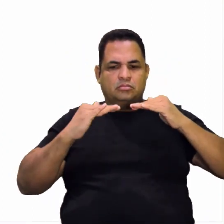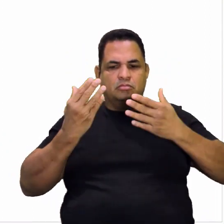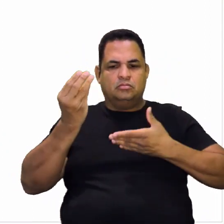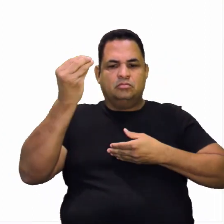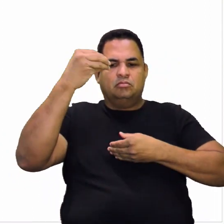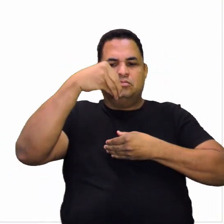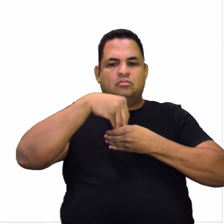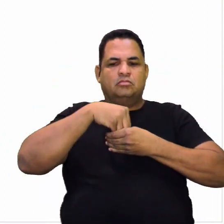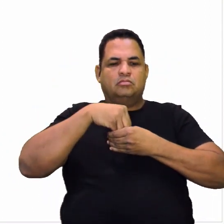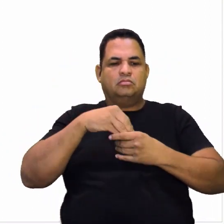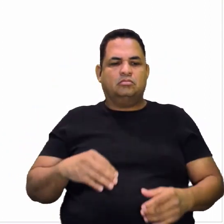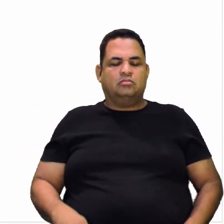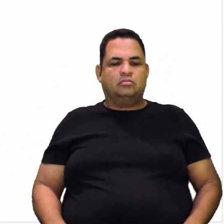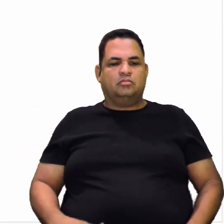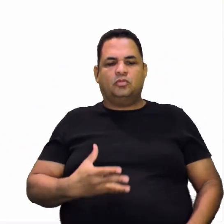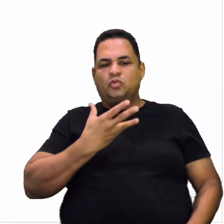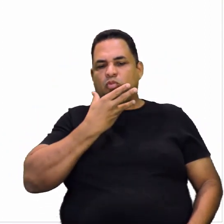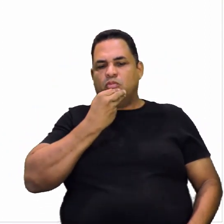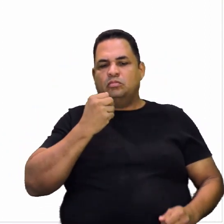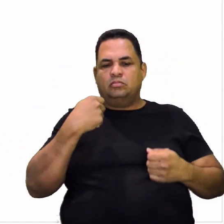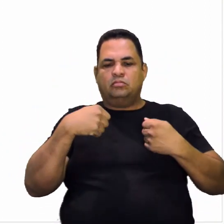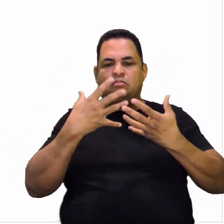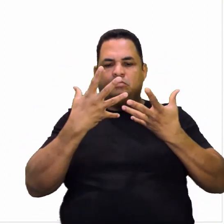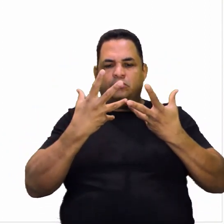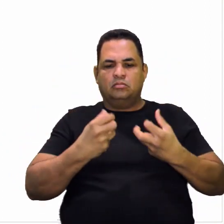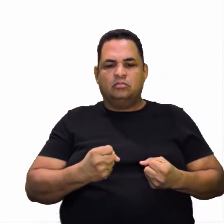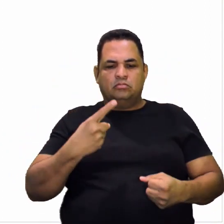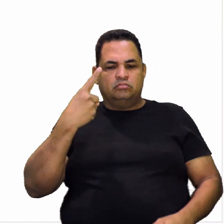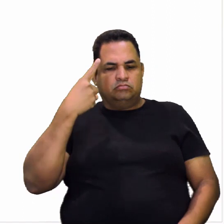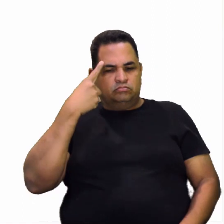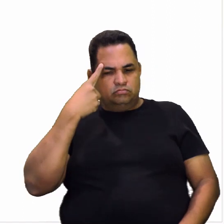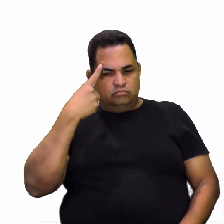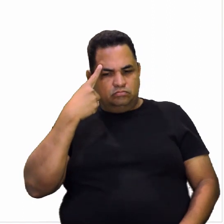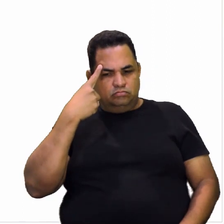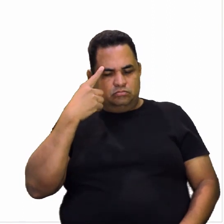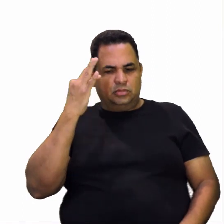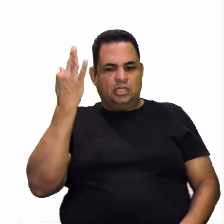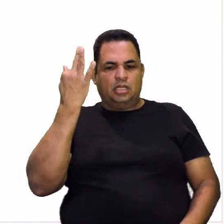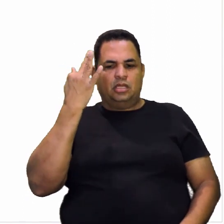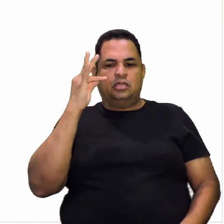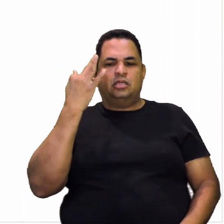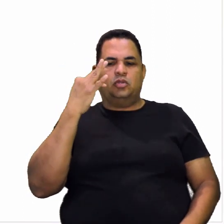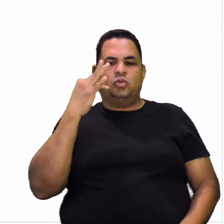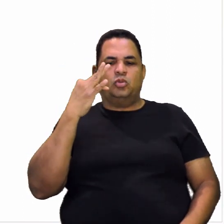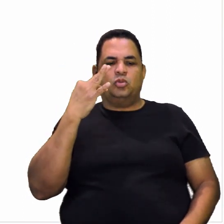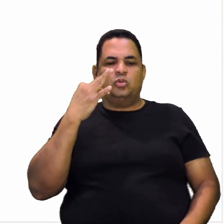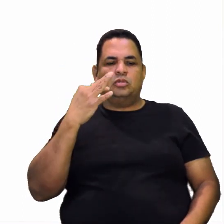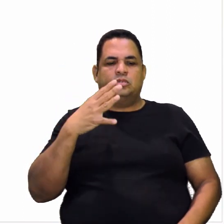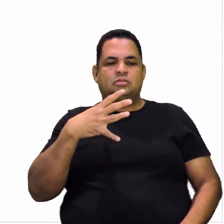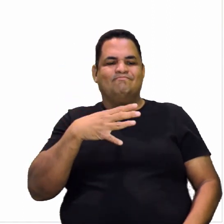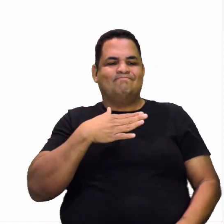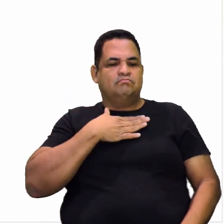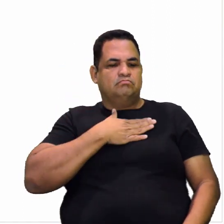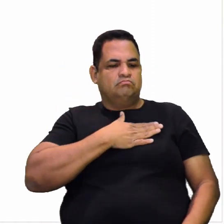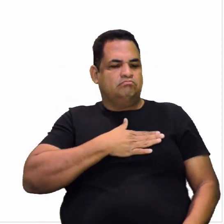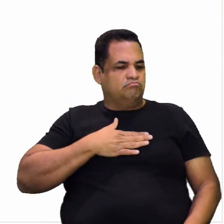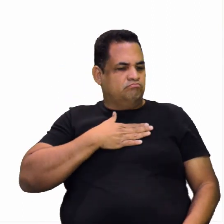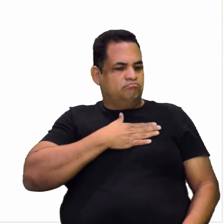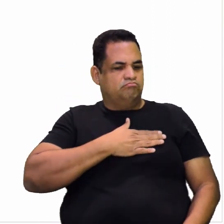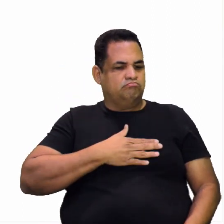interior. O homem deveria aceitar a serenidade, a dor e o